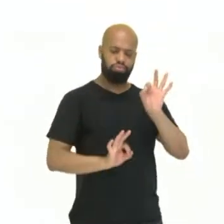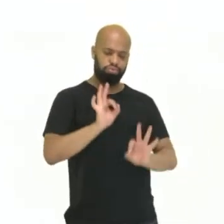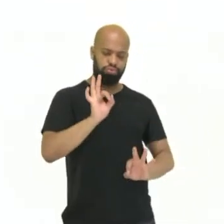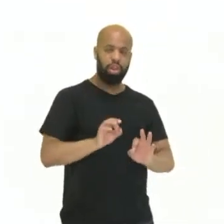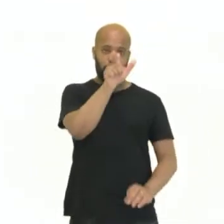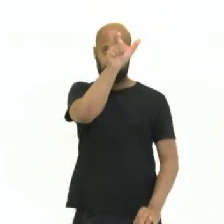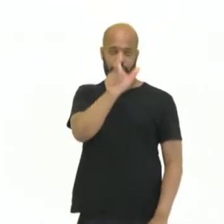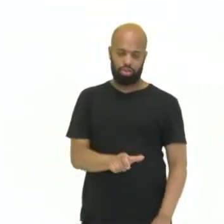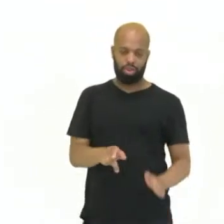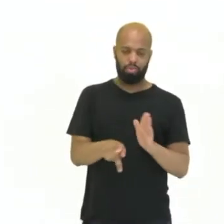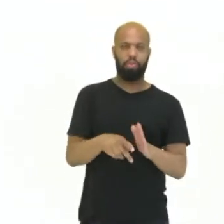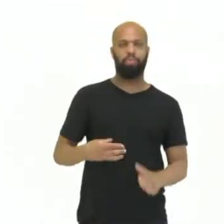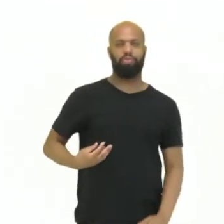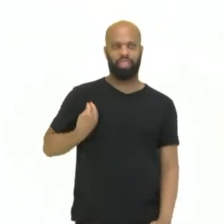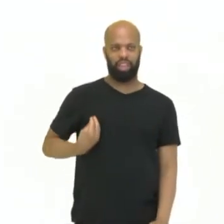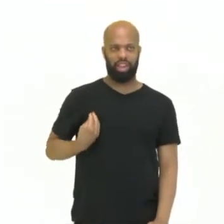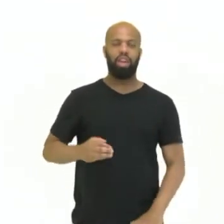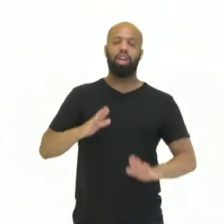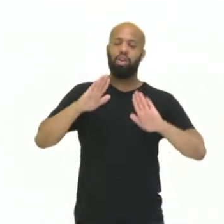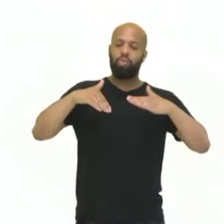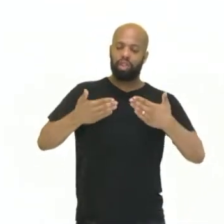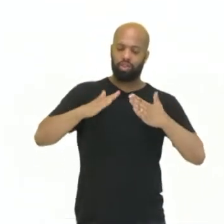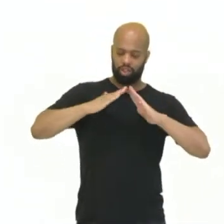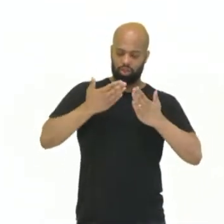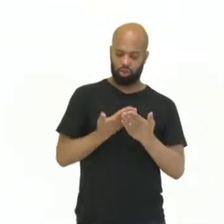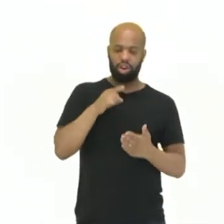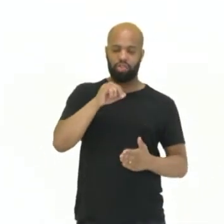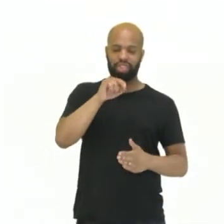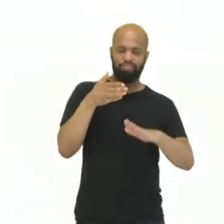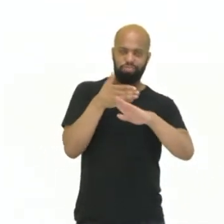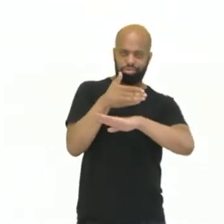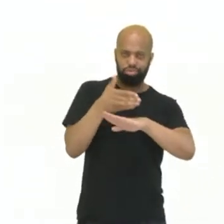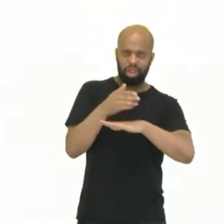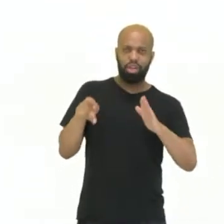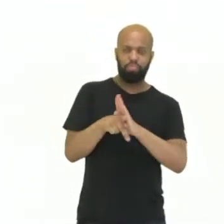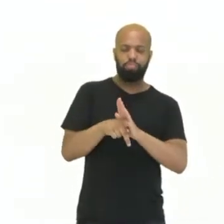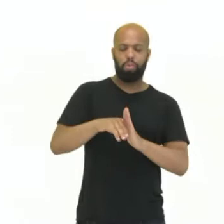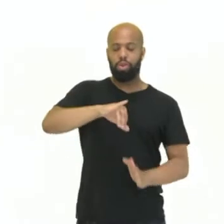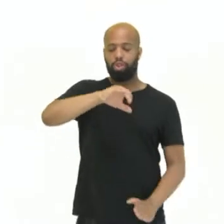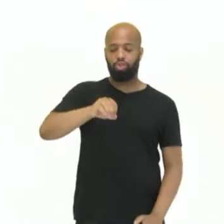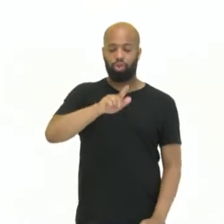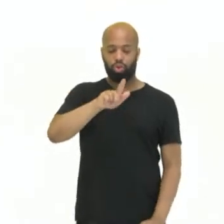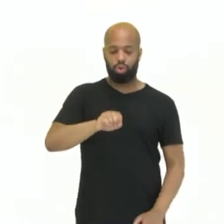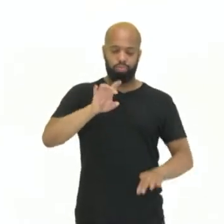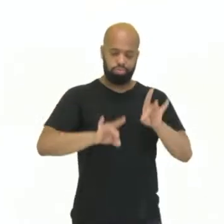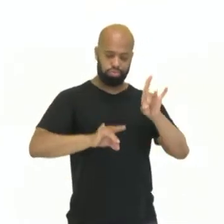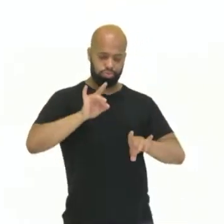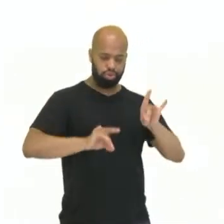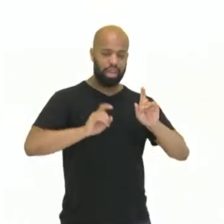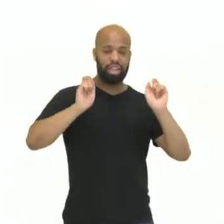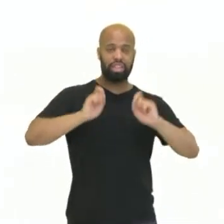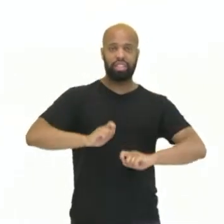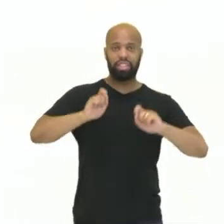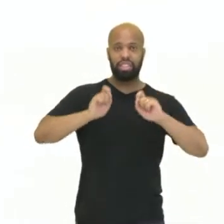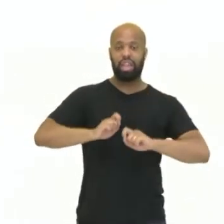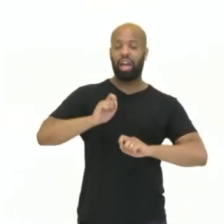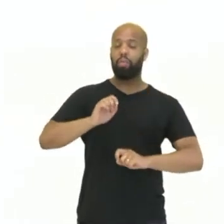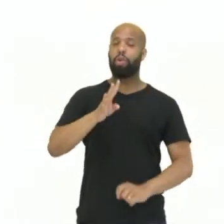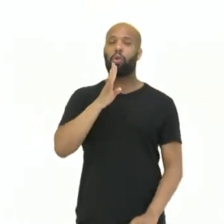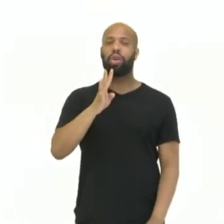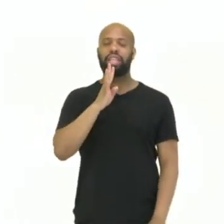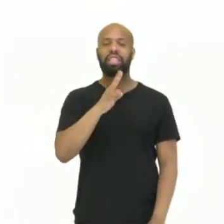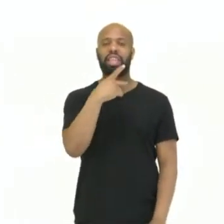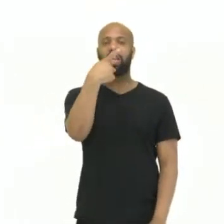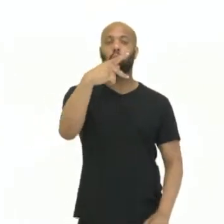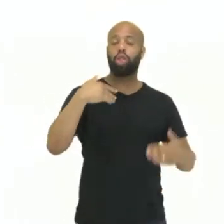vida mesmo, tá? Então, na escola, quando você participa de jogos teatrais, isso te proporciona um conhecimento do potencial da sua voz, da